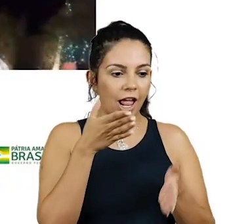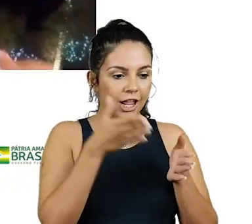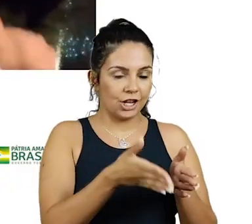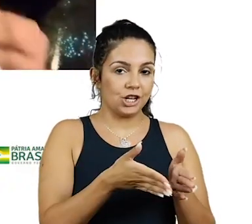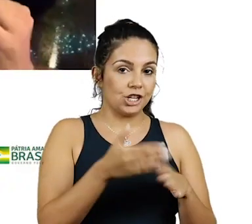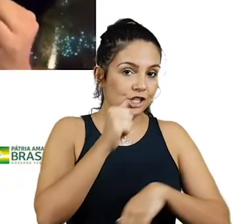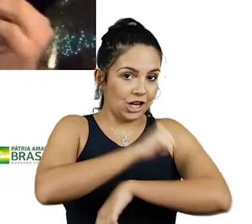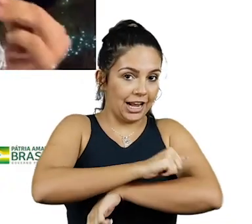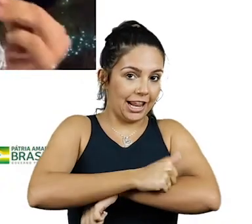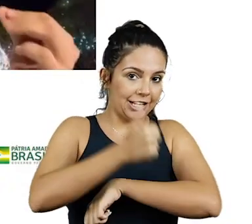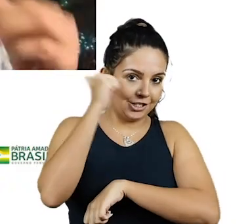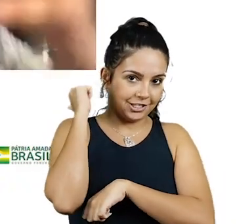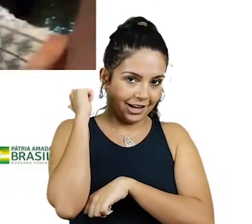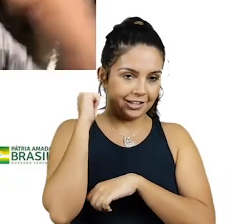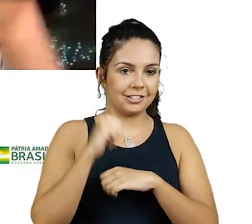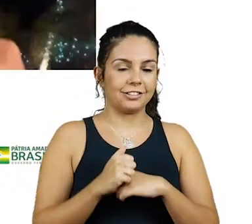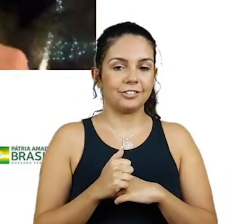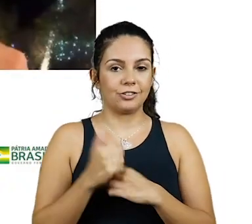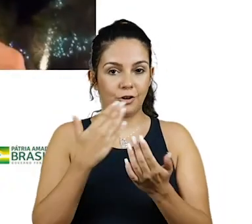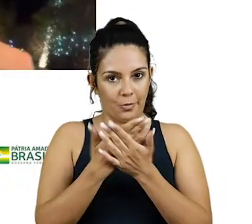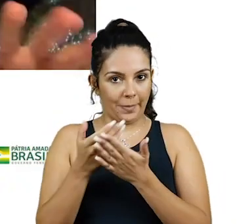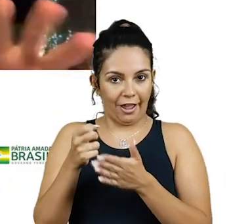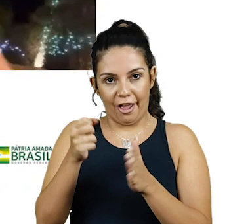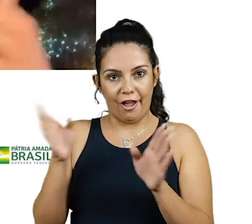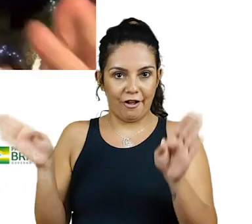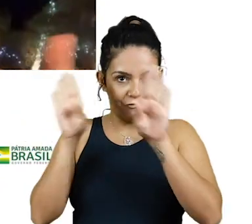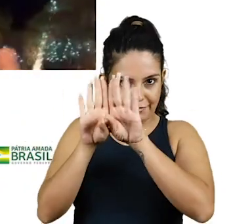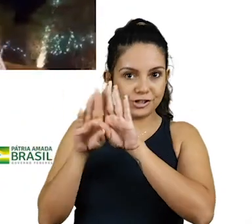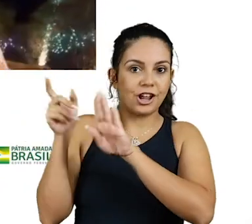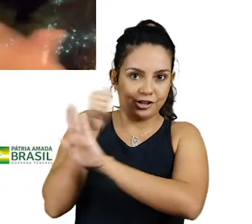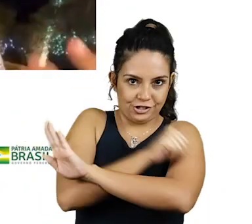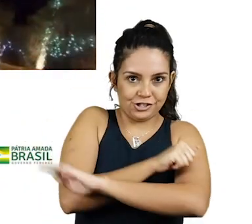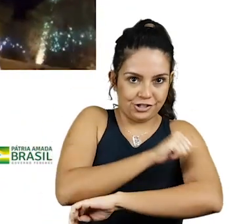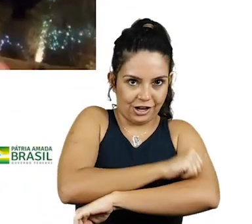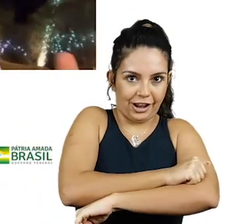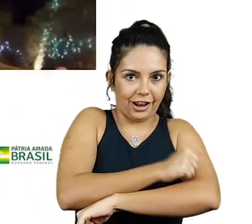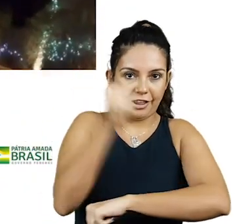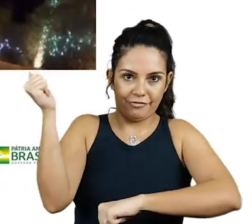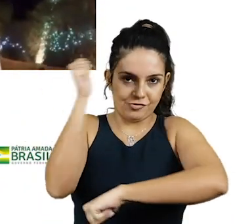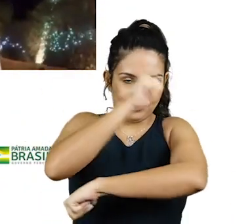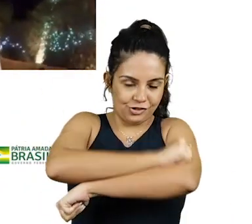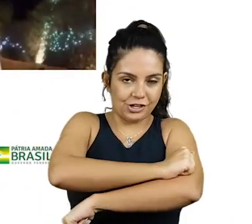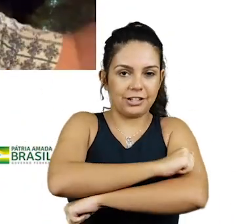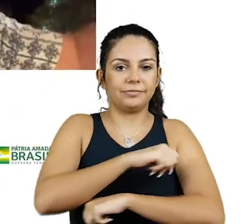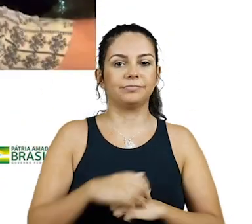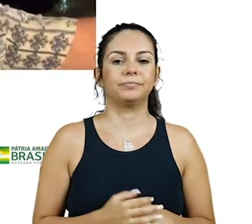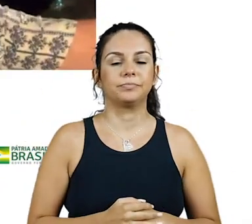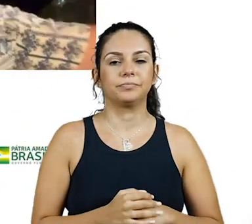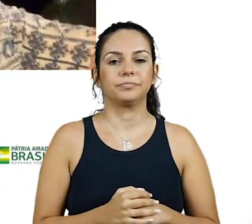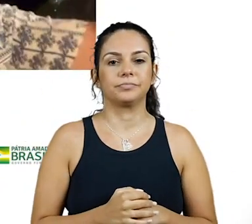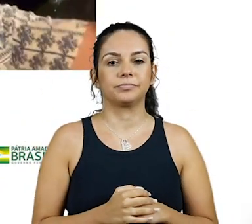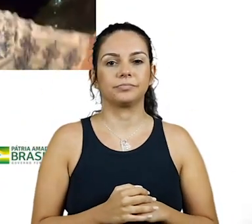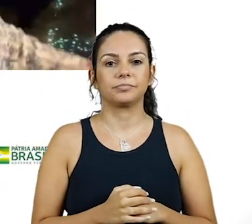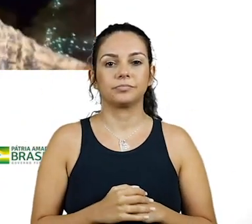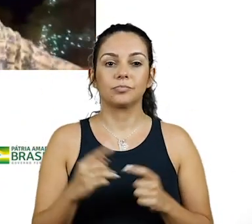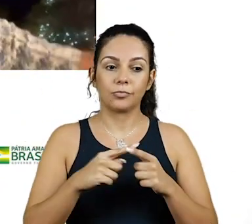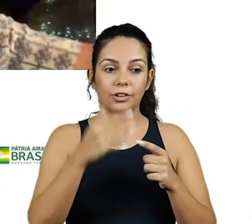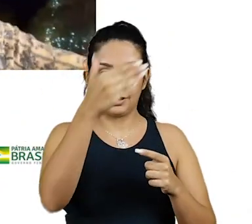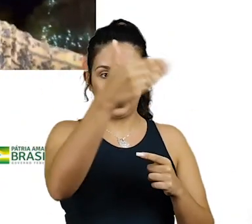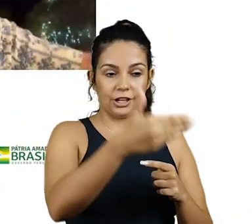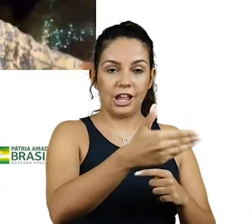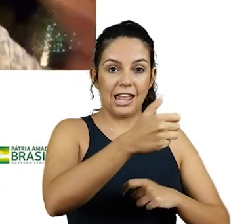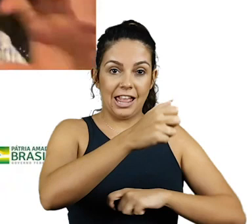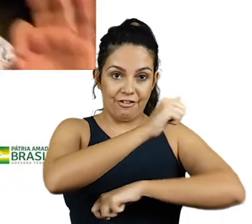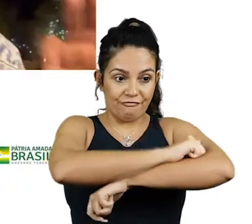de trás. Comecei a fechar a janela de trás enquanto eu estava em casa, para não ter essa surpresa, porque a janela da frente, o galho era